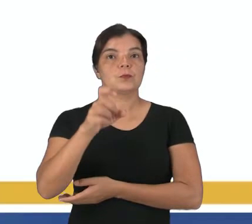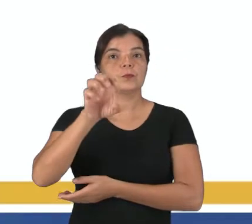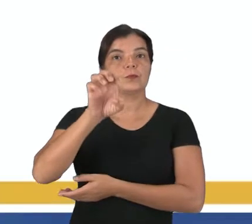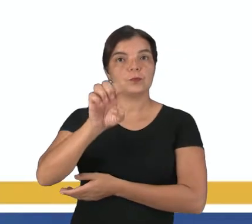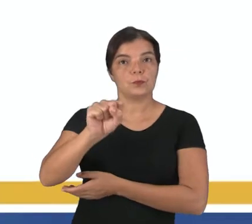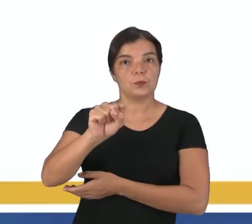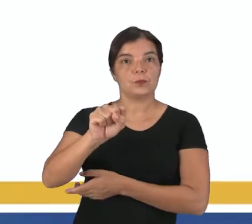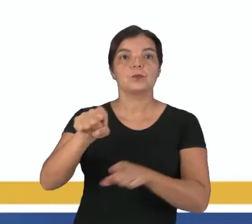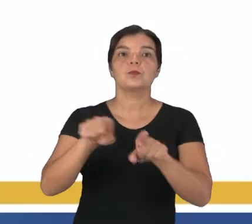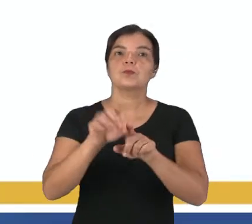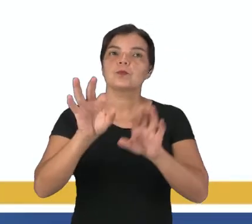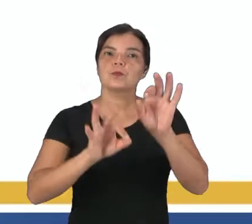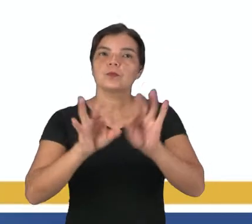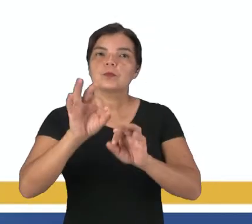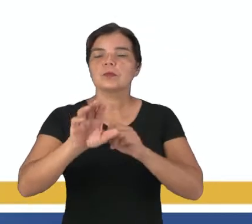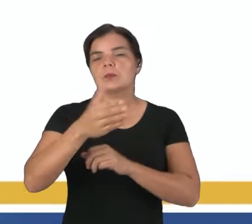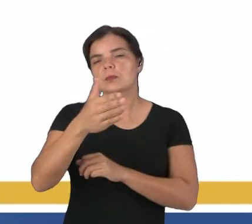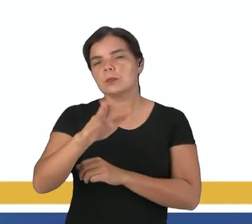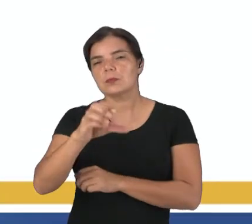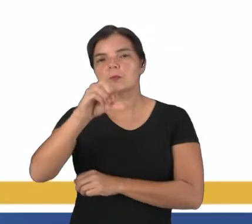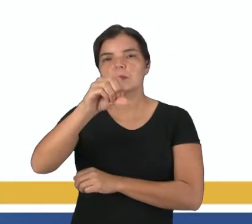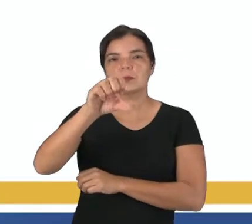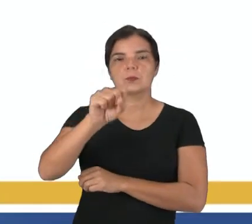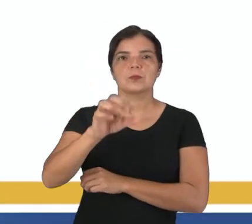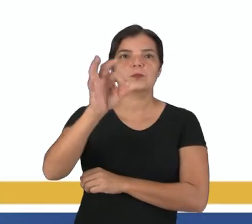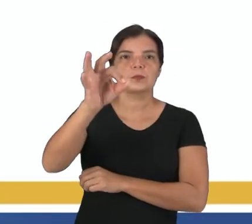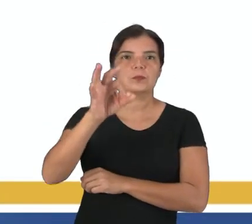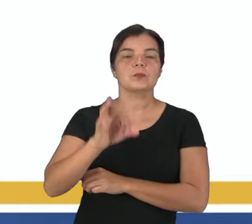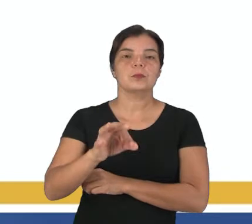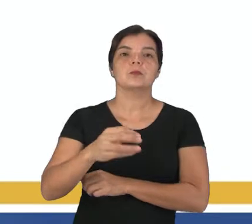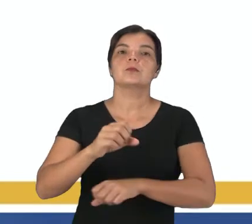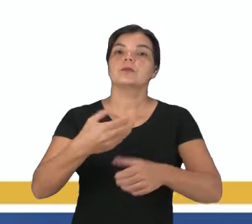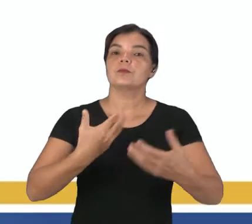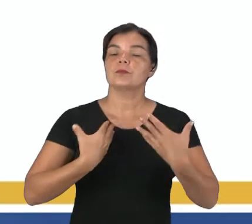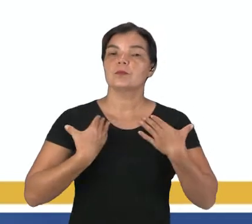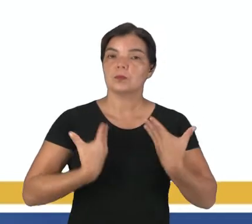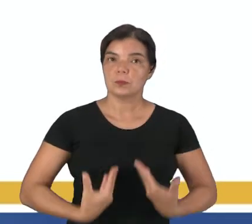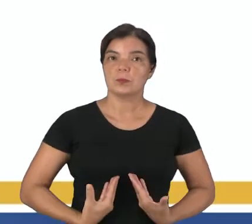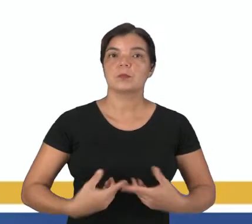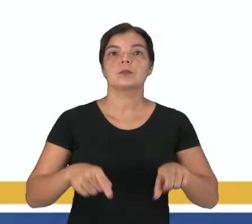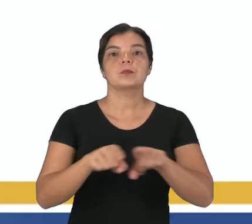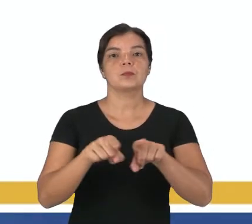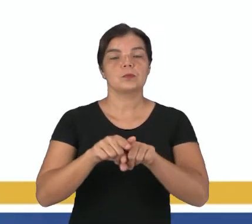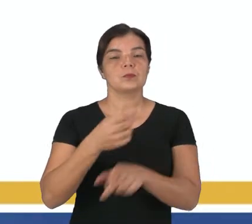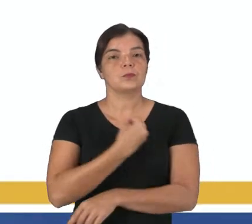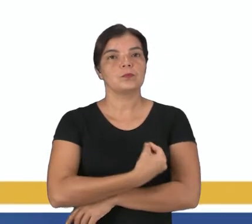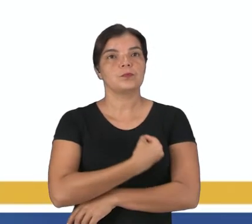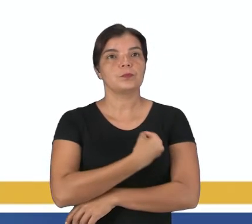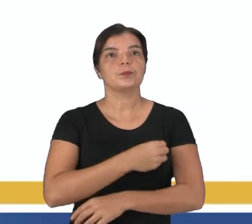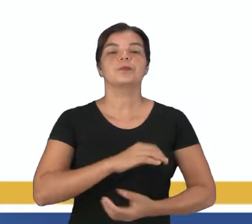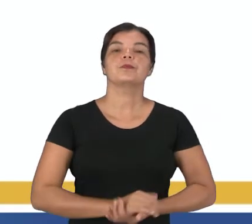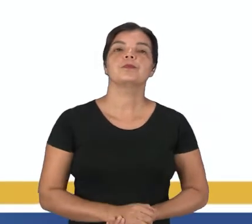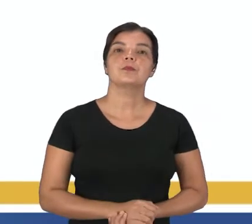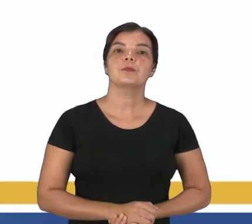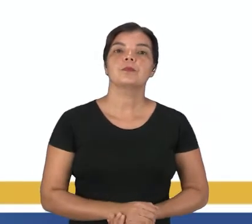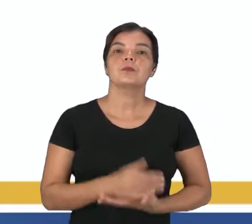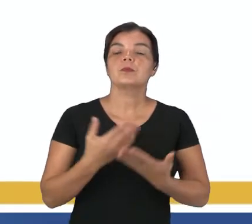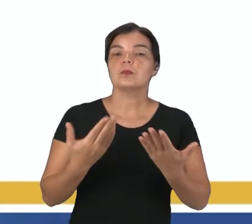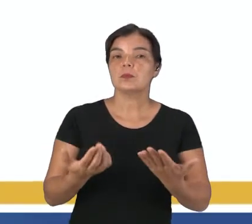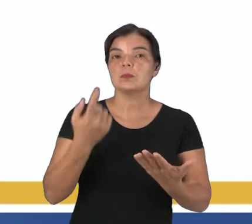o fósforo o enxofre que constituem cerca de noventa e oito por cento da massa corporal de um ser vivo